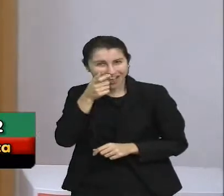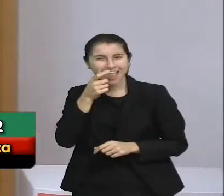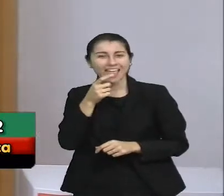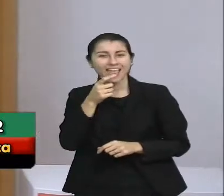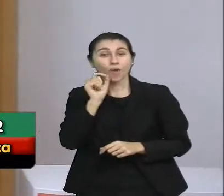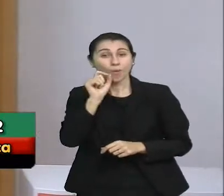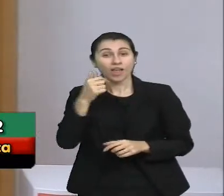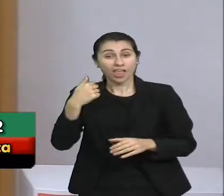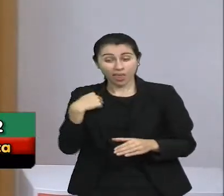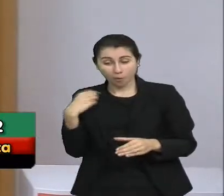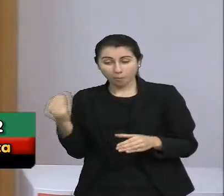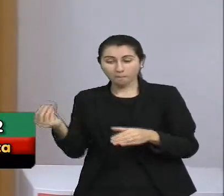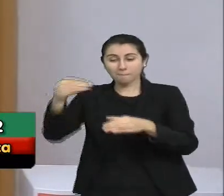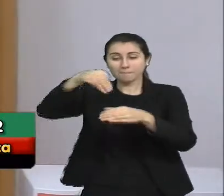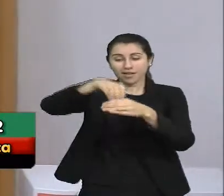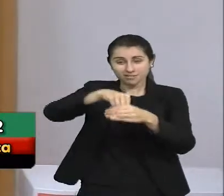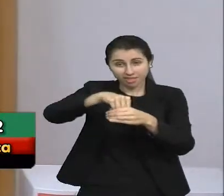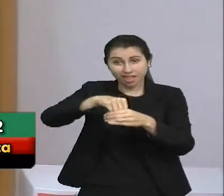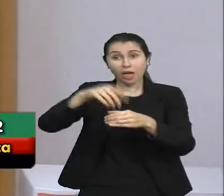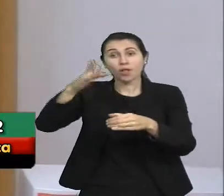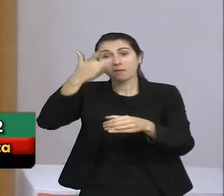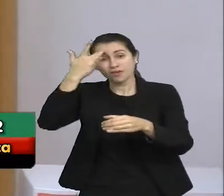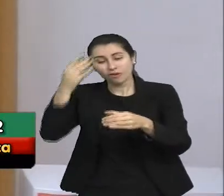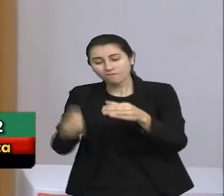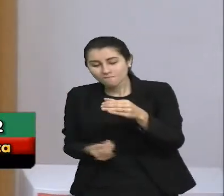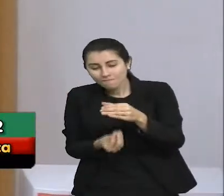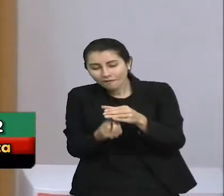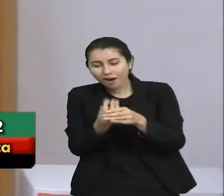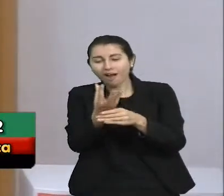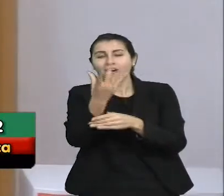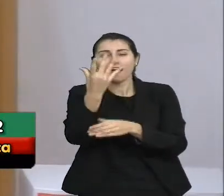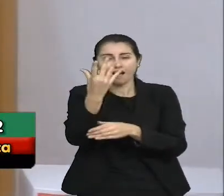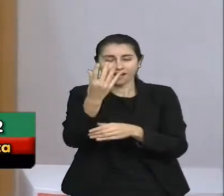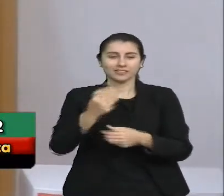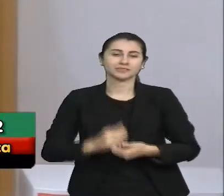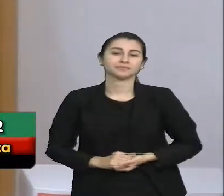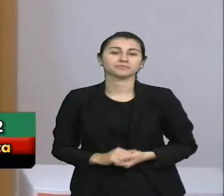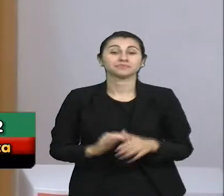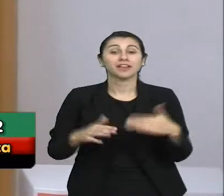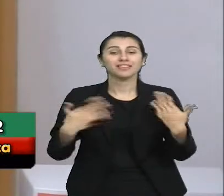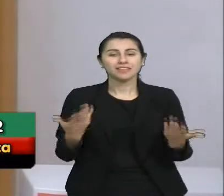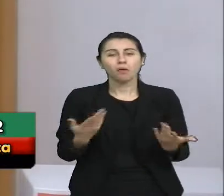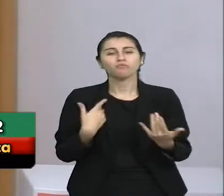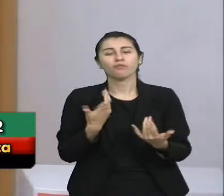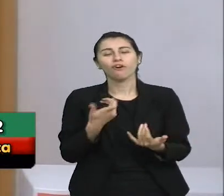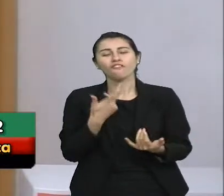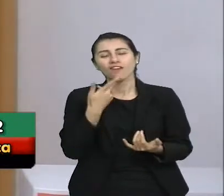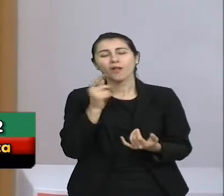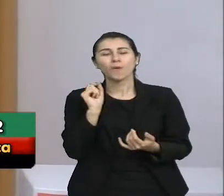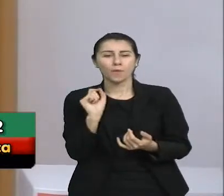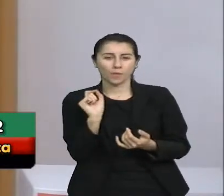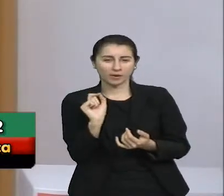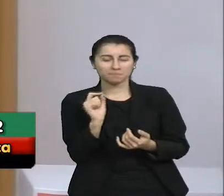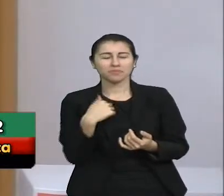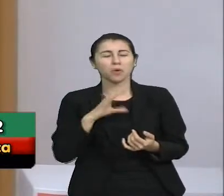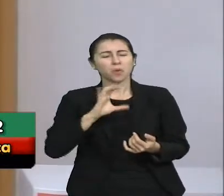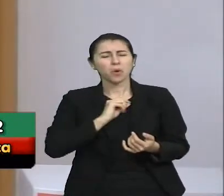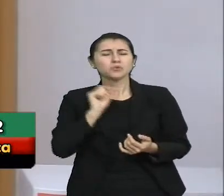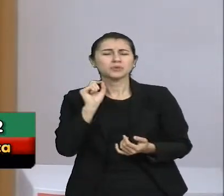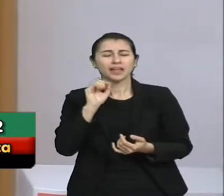se torna além do seu tempo. E, dito isto, eu sempre gosto de